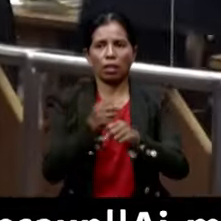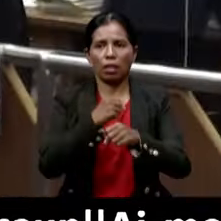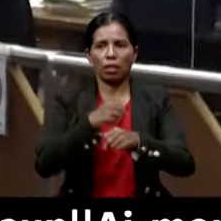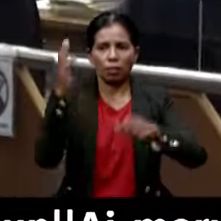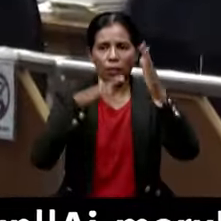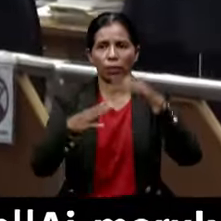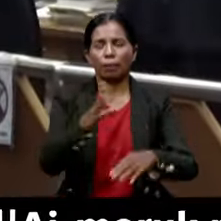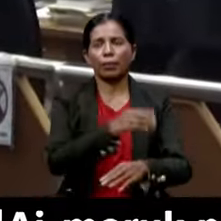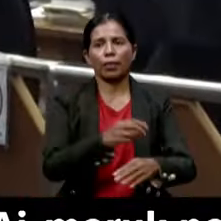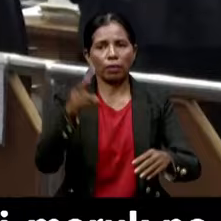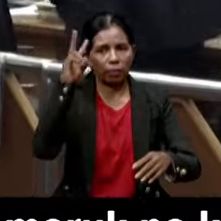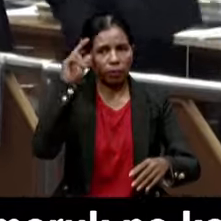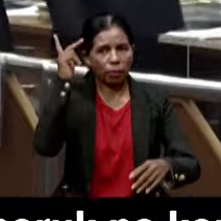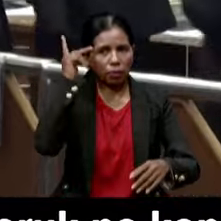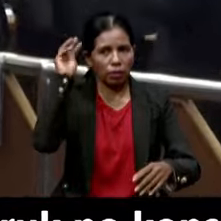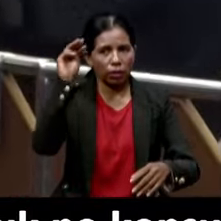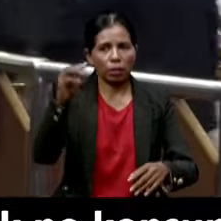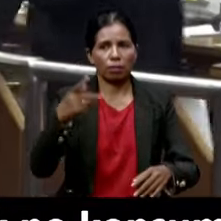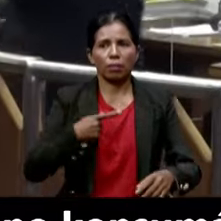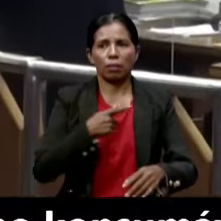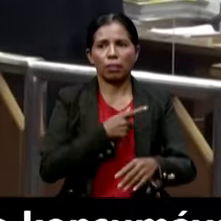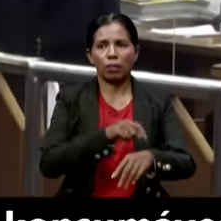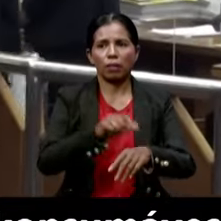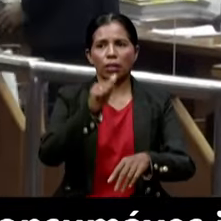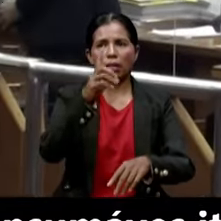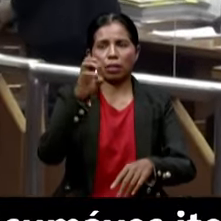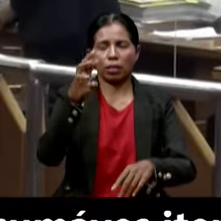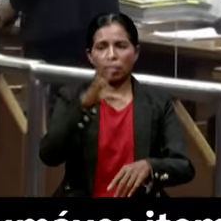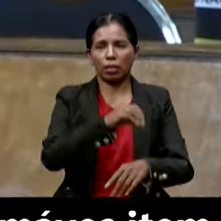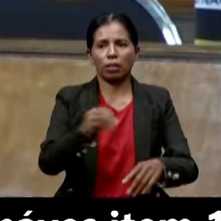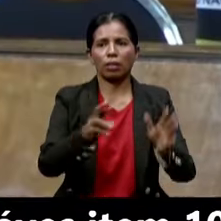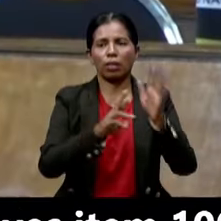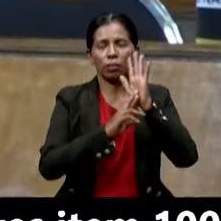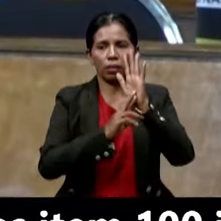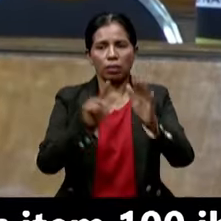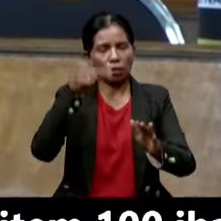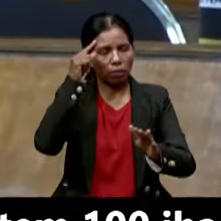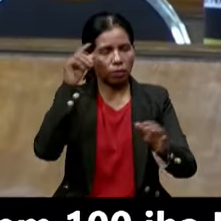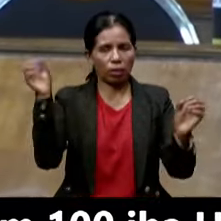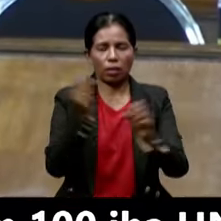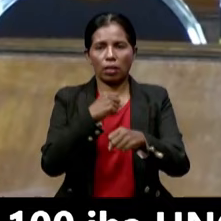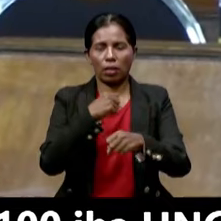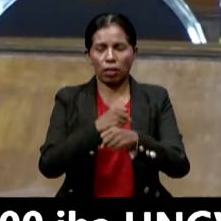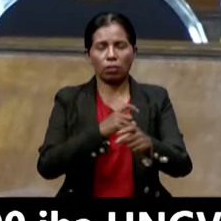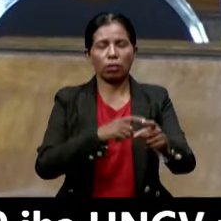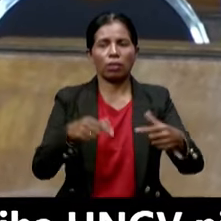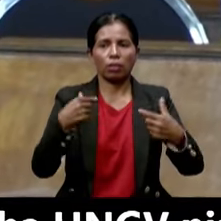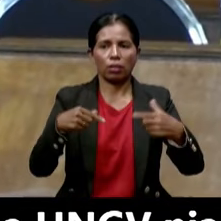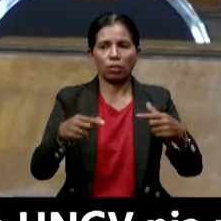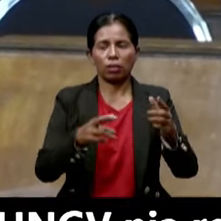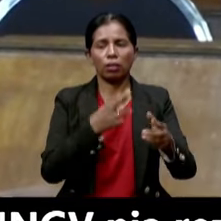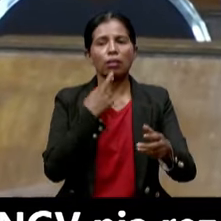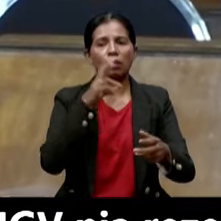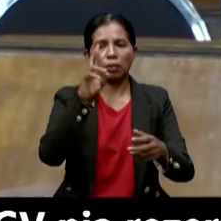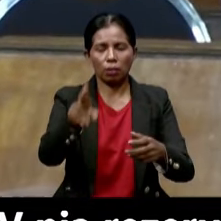O situação ne vice-ministro assunto parlamentar Adérito Hugo, nebe representa governo, lá consegue halo intervenção, onde responde